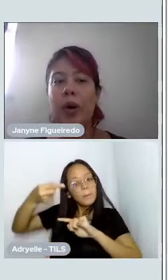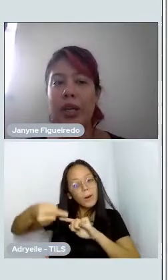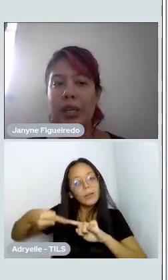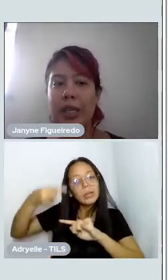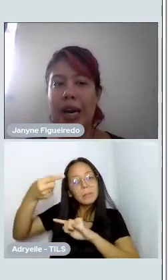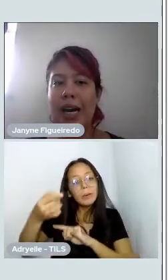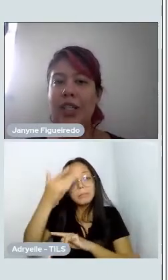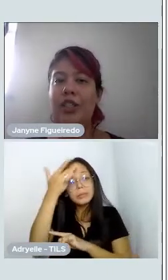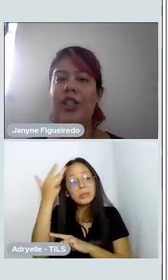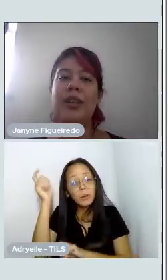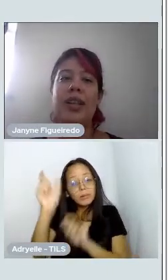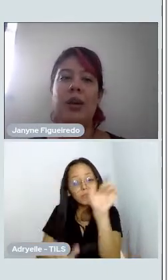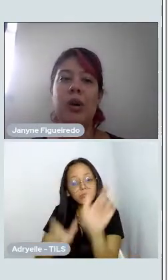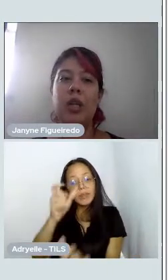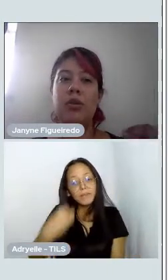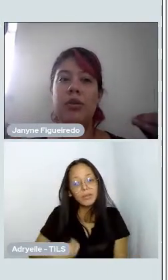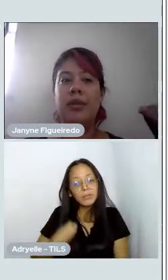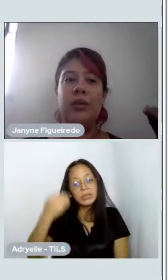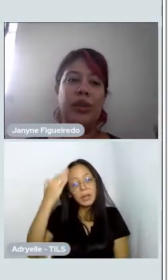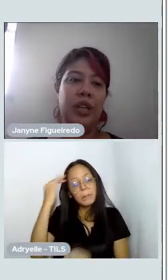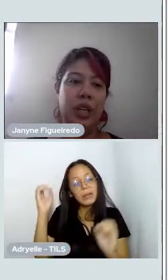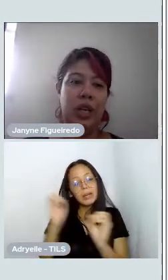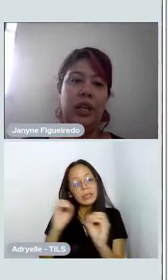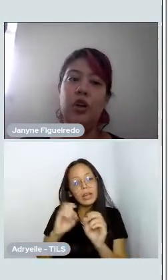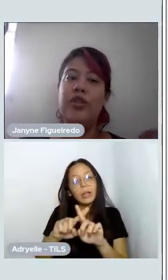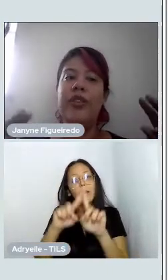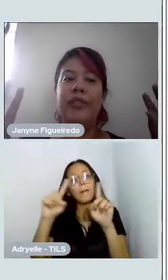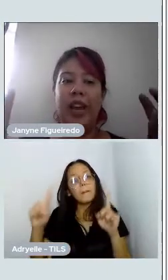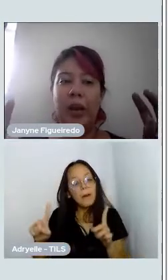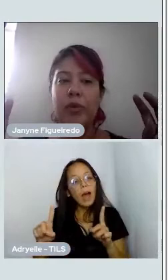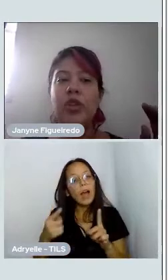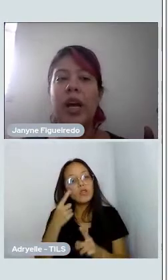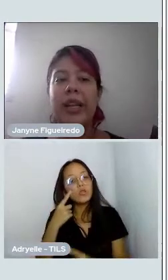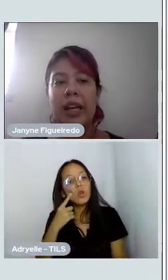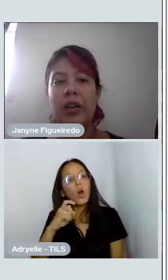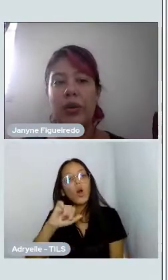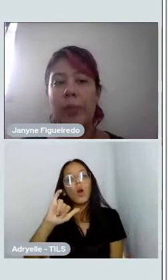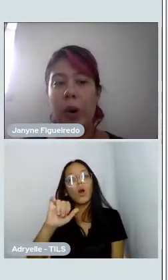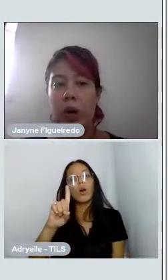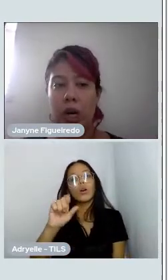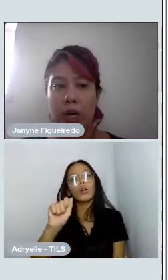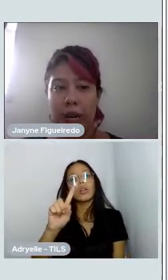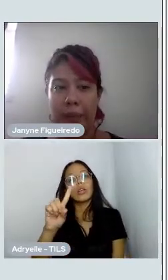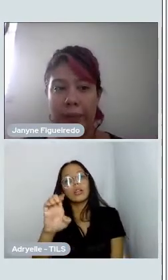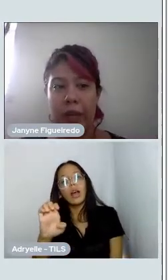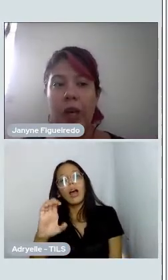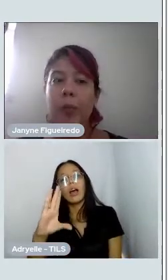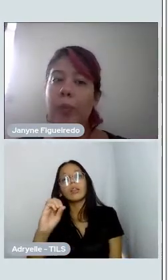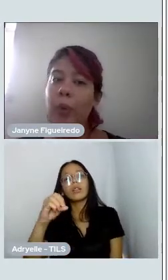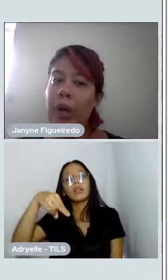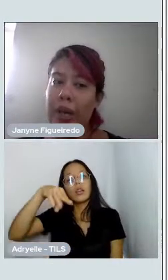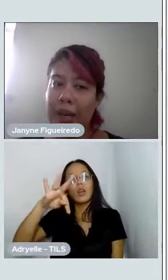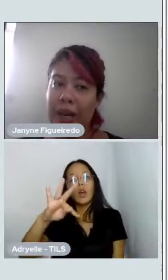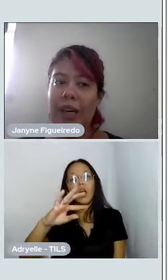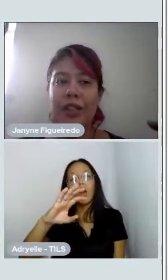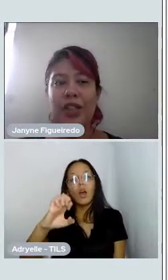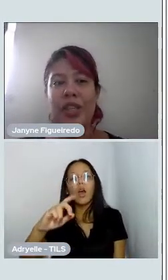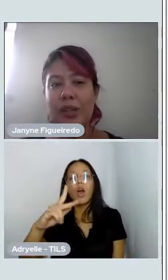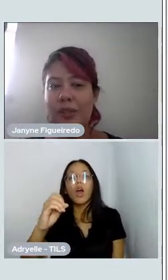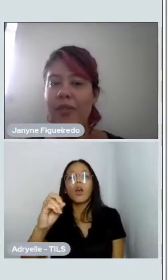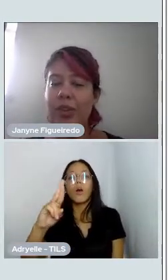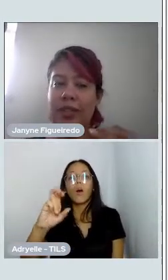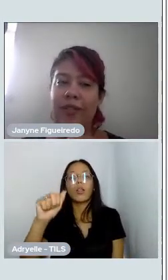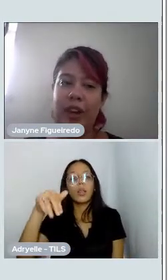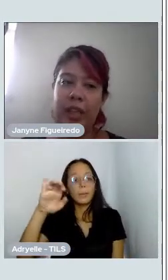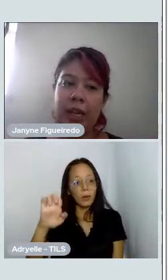idade contemporânea, a gente já tem uma noção de que nós vivemos na idade contemporânea, porque